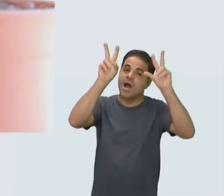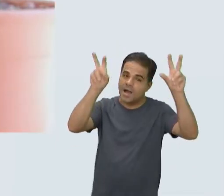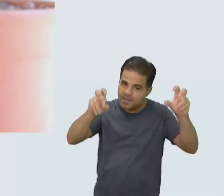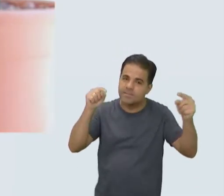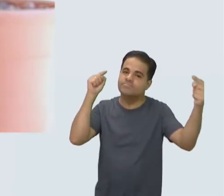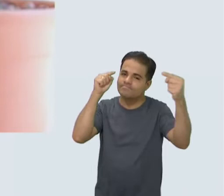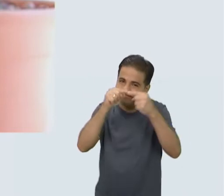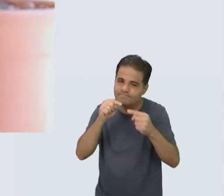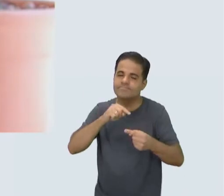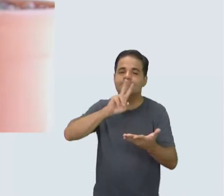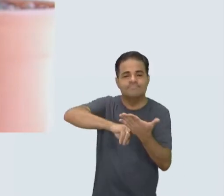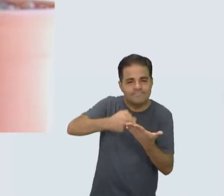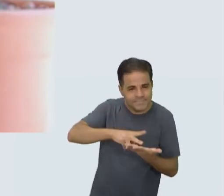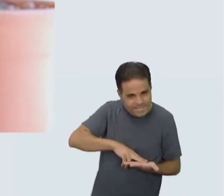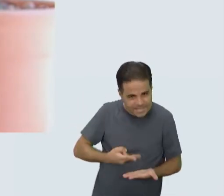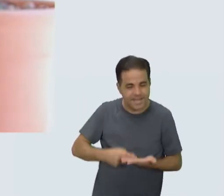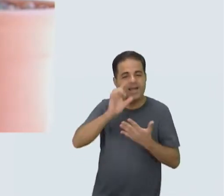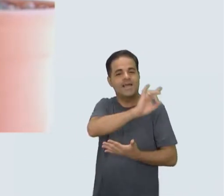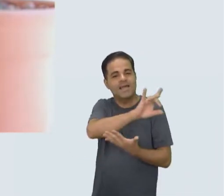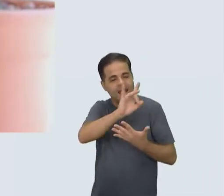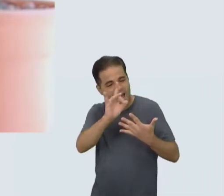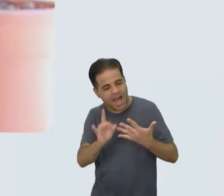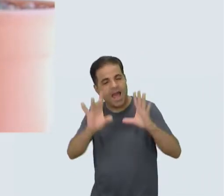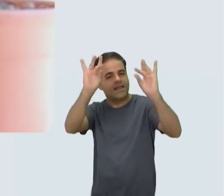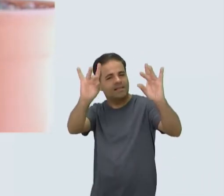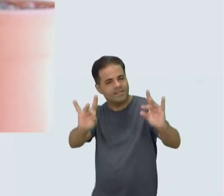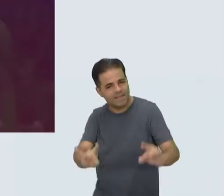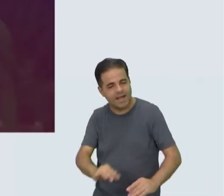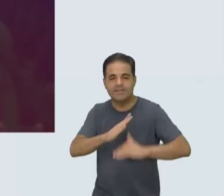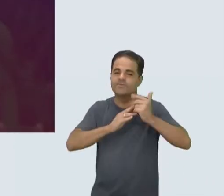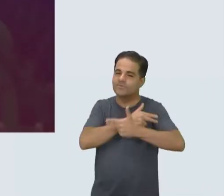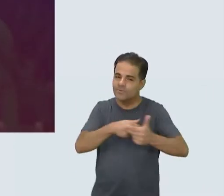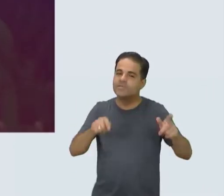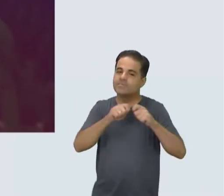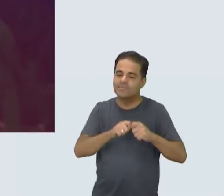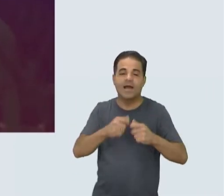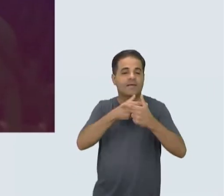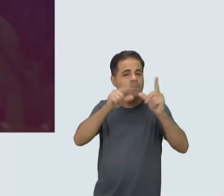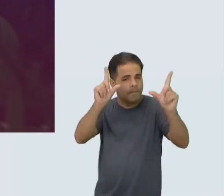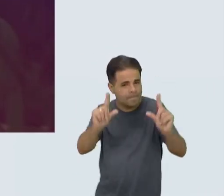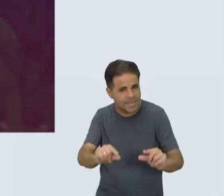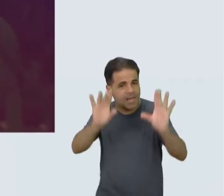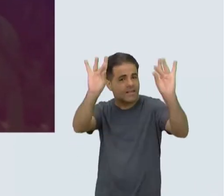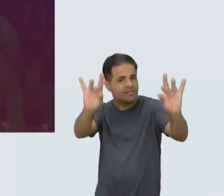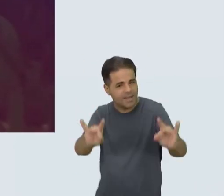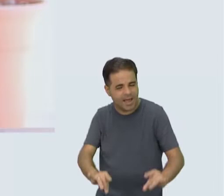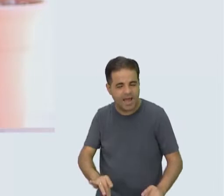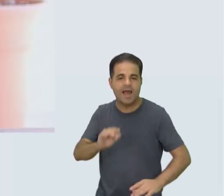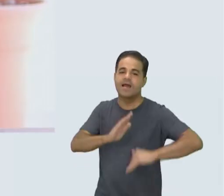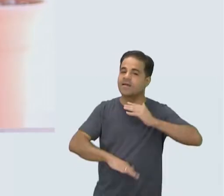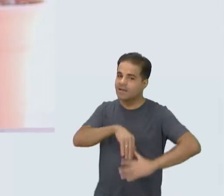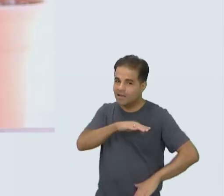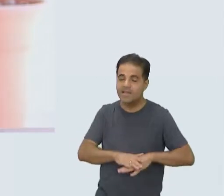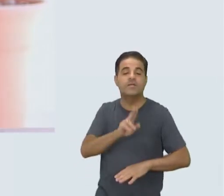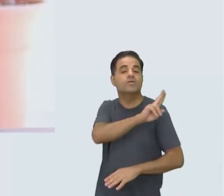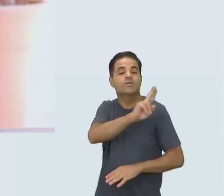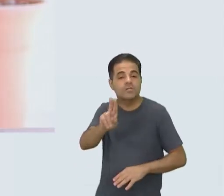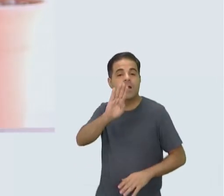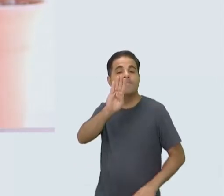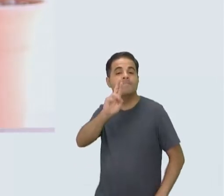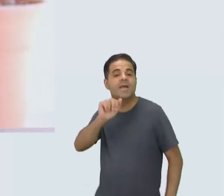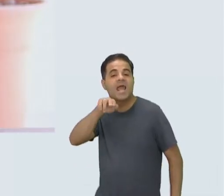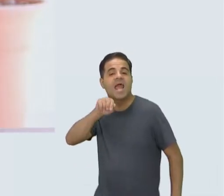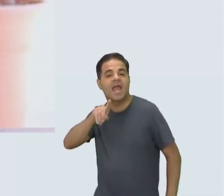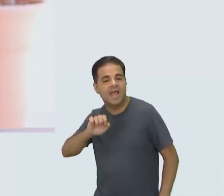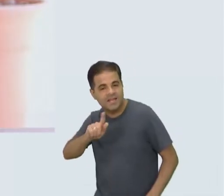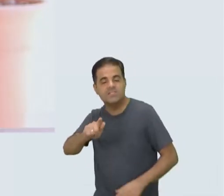tem que estar meio que traduzida em cada detalhe das coisas que você faz. E são os pequenos detalhes que fazem a diferença. Isso se chama branding. É